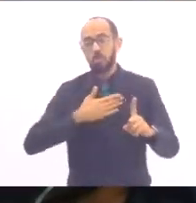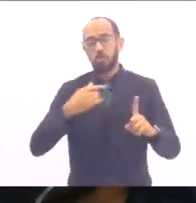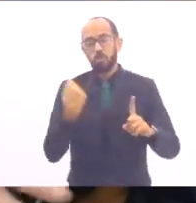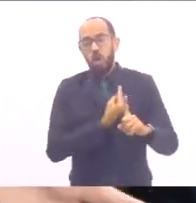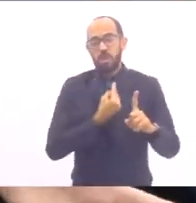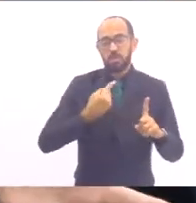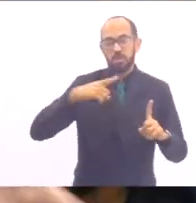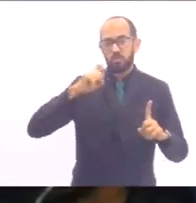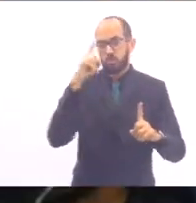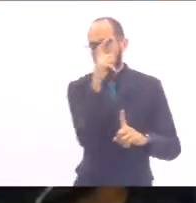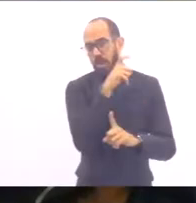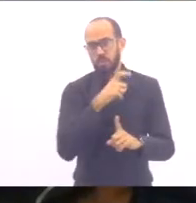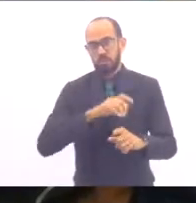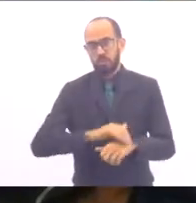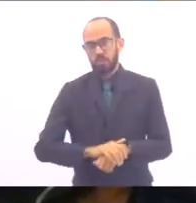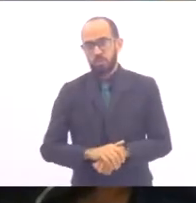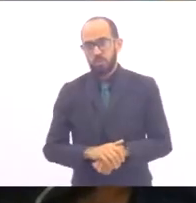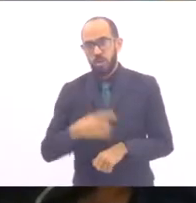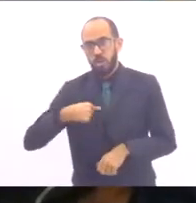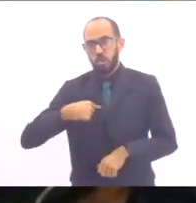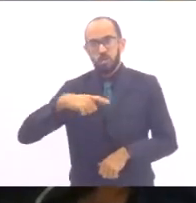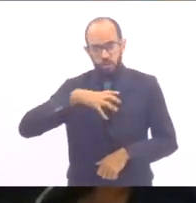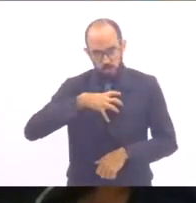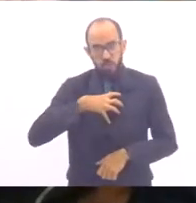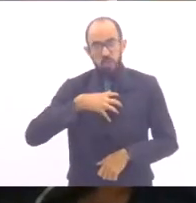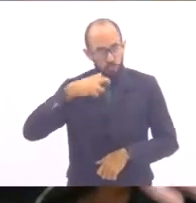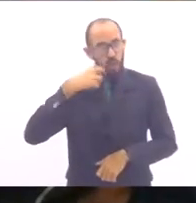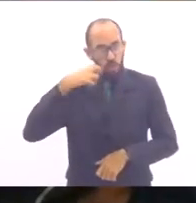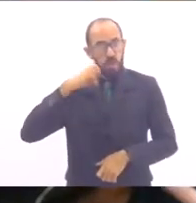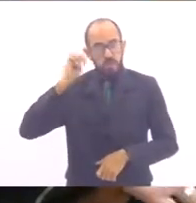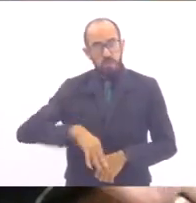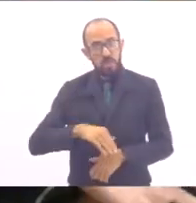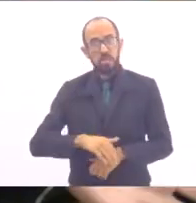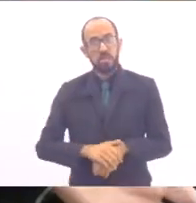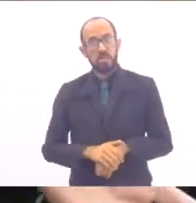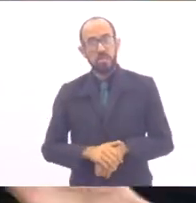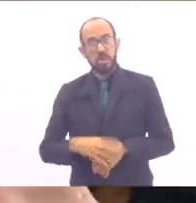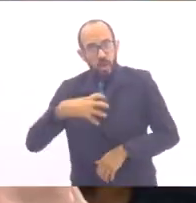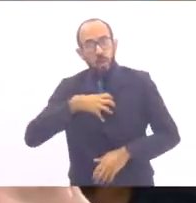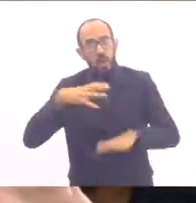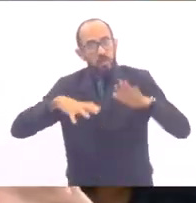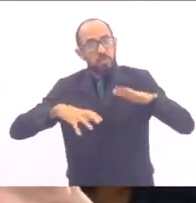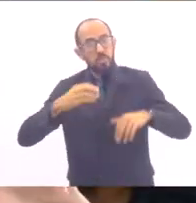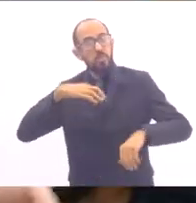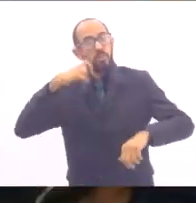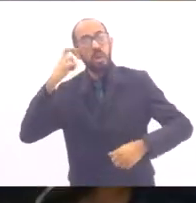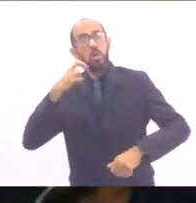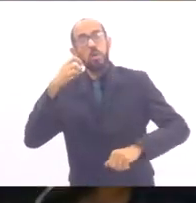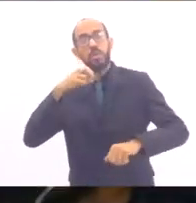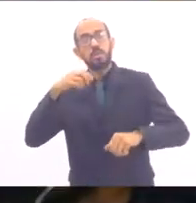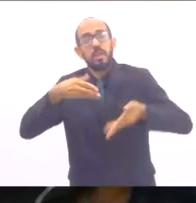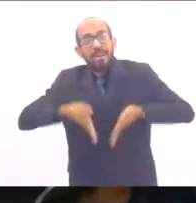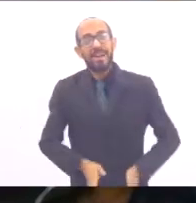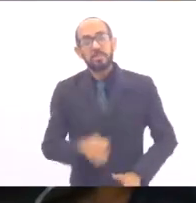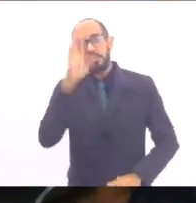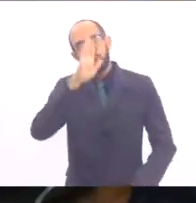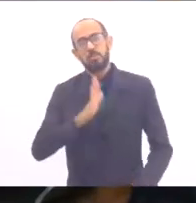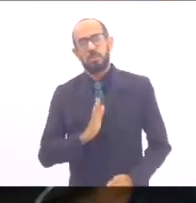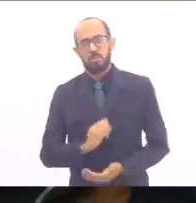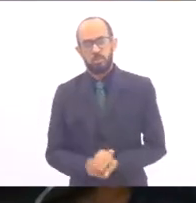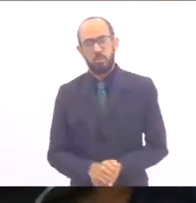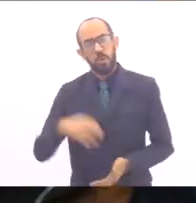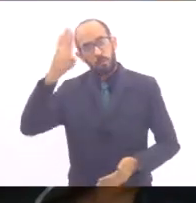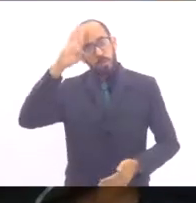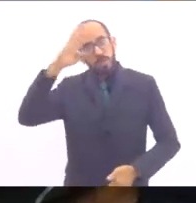uma lástima, isso. Eu fico com vergonha. Eu estou com vergonha de ser até brasileira. Porque, e principalmente